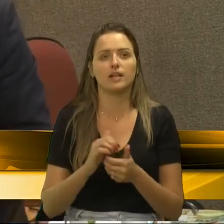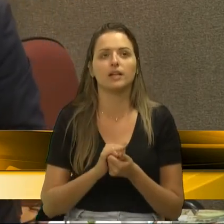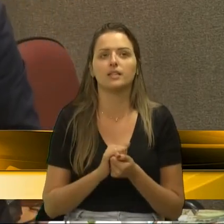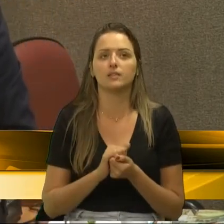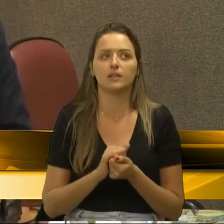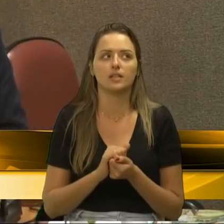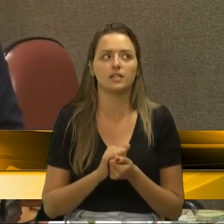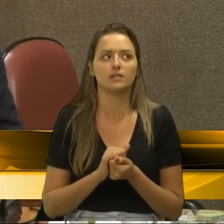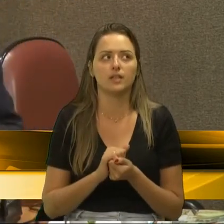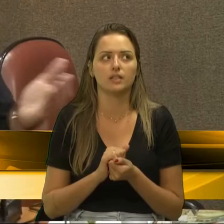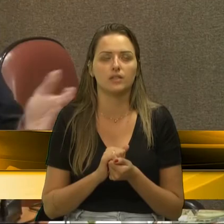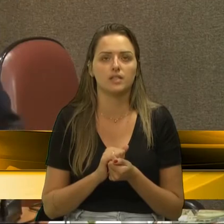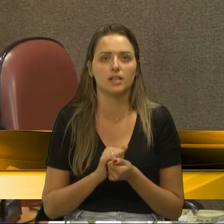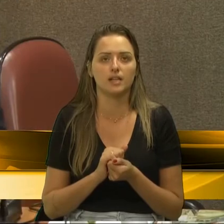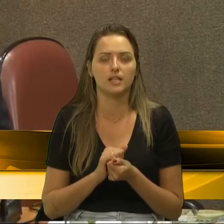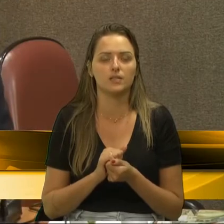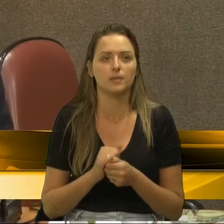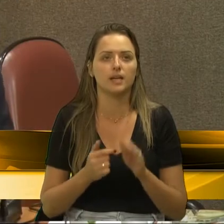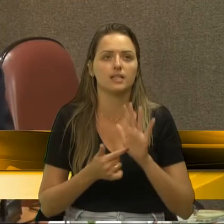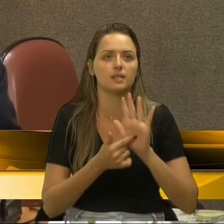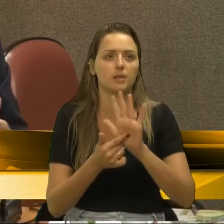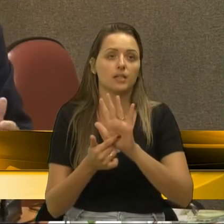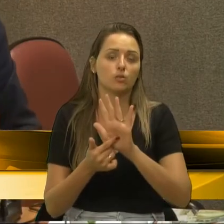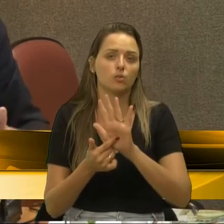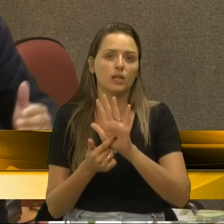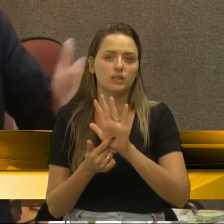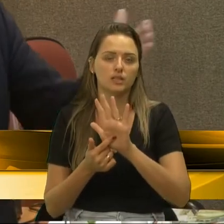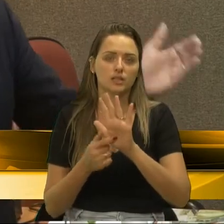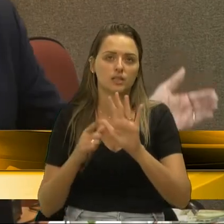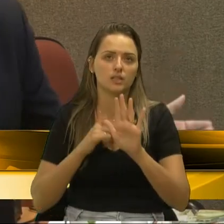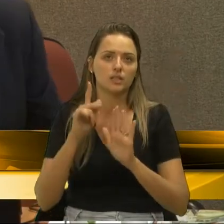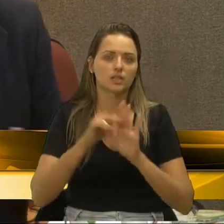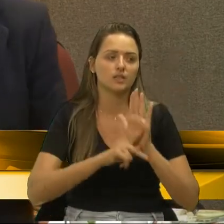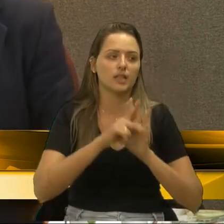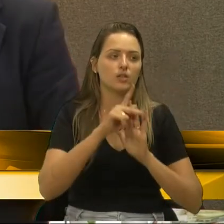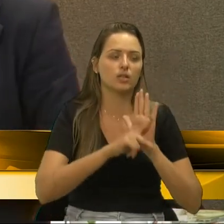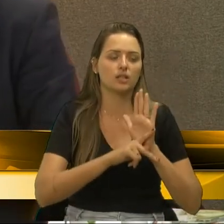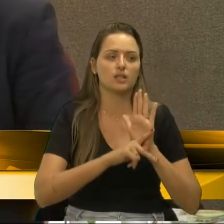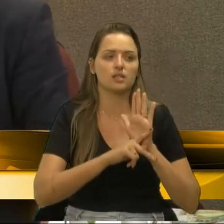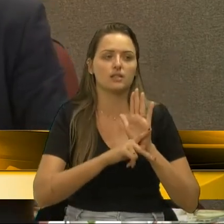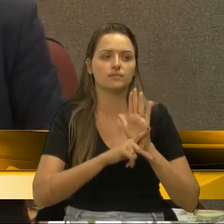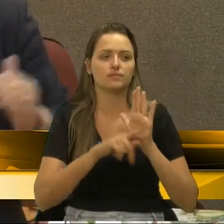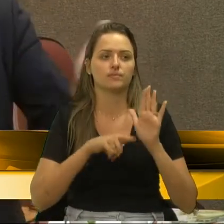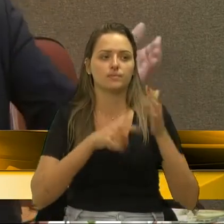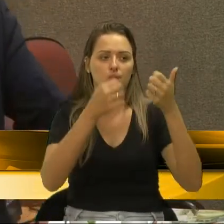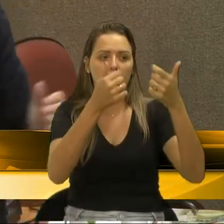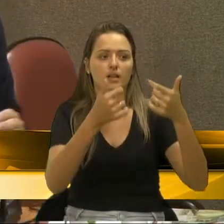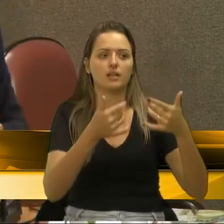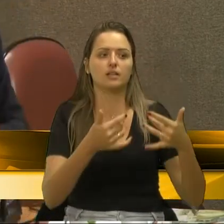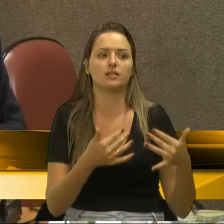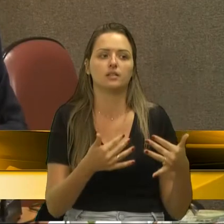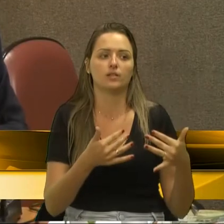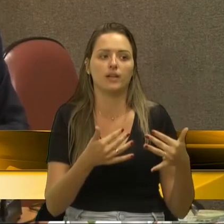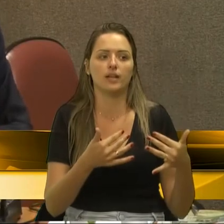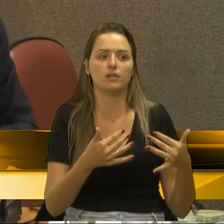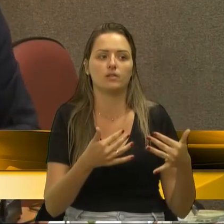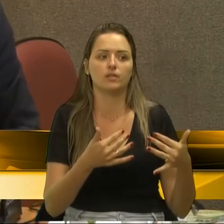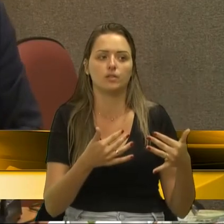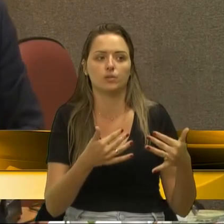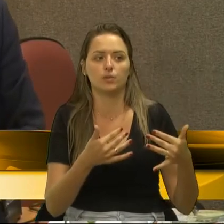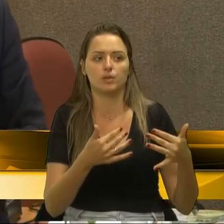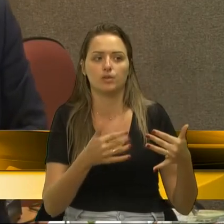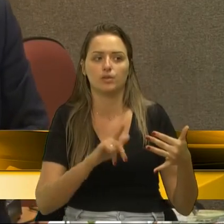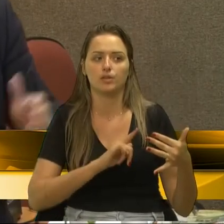o projeto, senhor presidente, com certeza é um projeto que já foi explanado no ano passado, e o Executivo agora busca